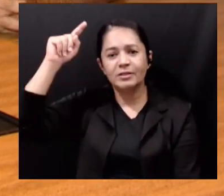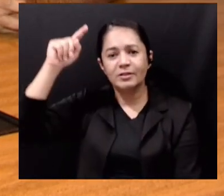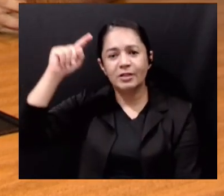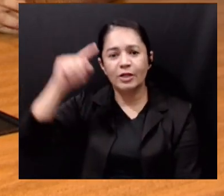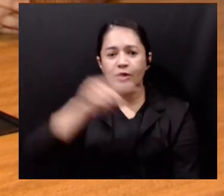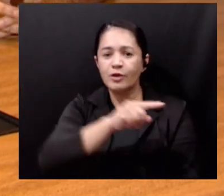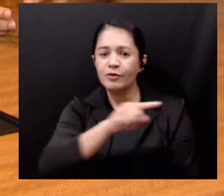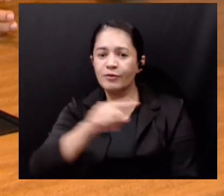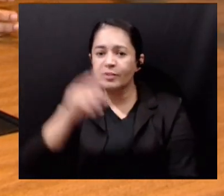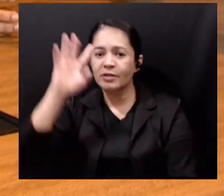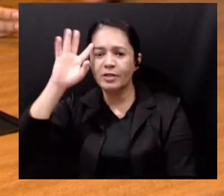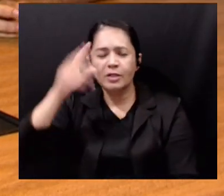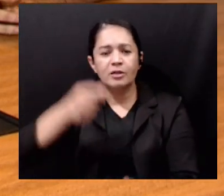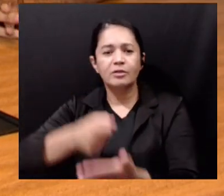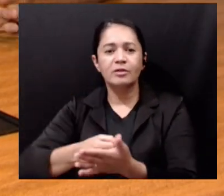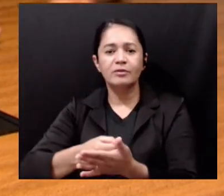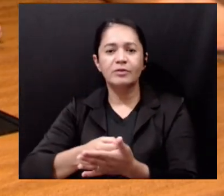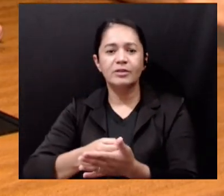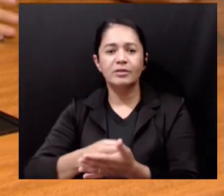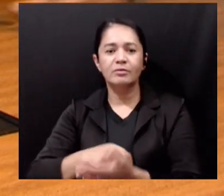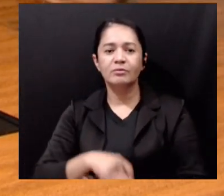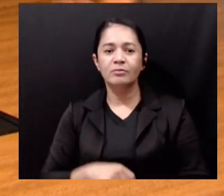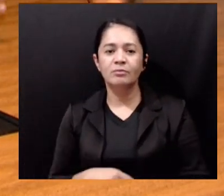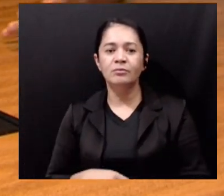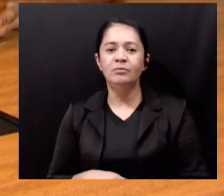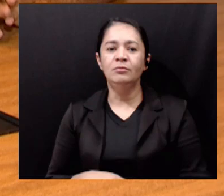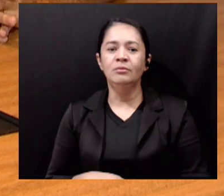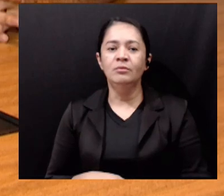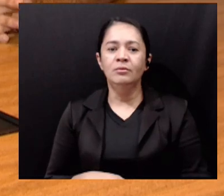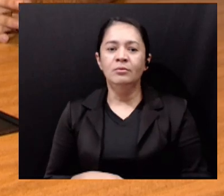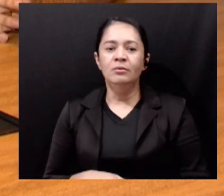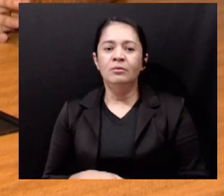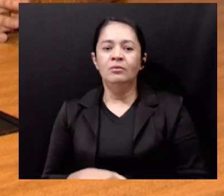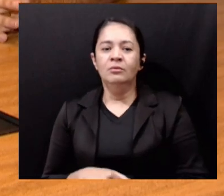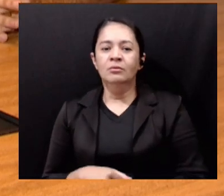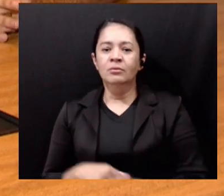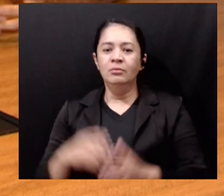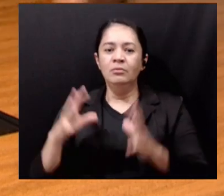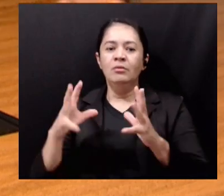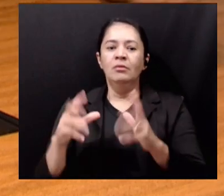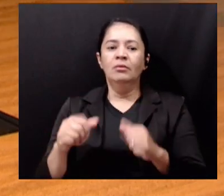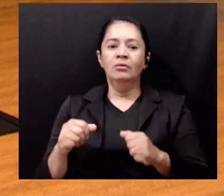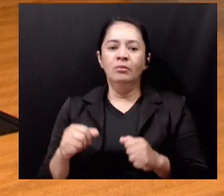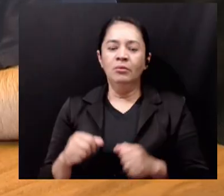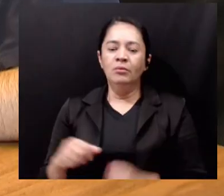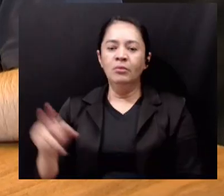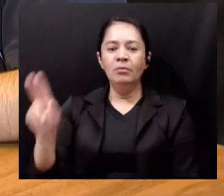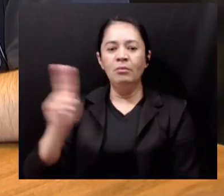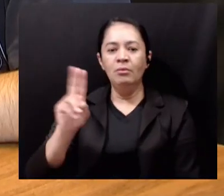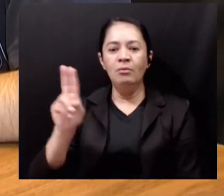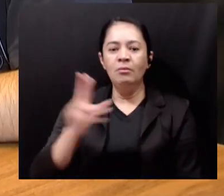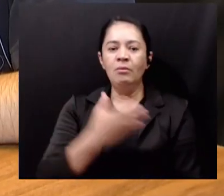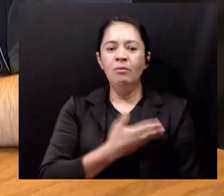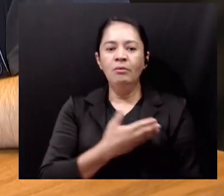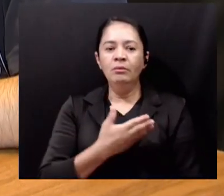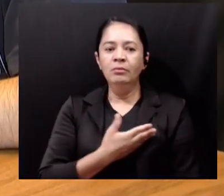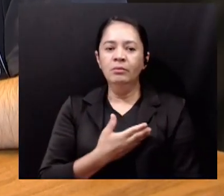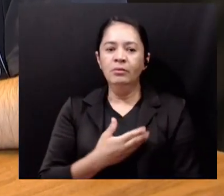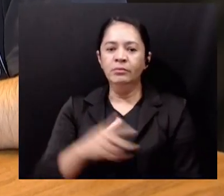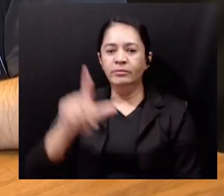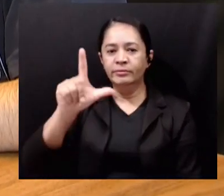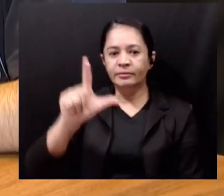esse lado aí? Então, nossos amigos, todo mundo já se conhecia. Fala o nome dos seus amigos aí. É o Lucas, o